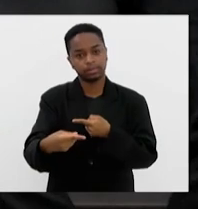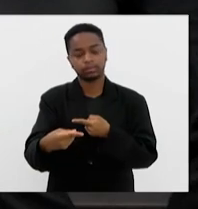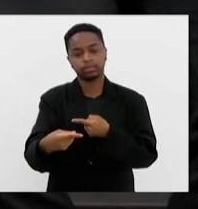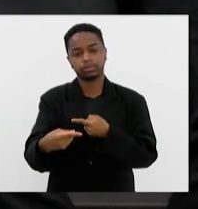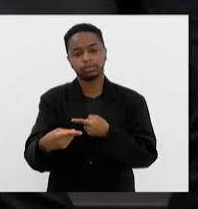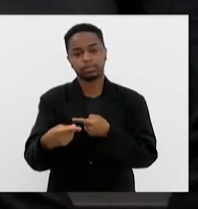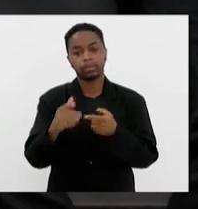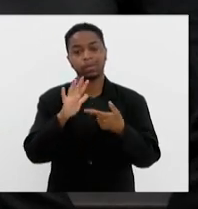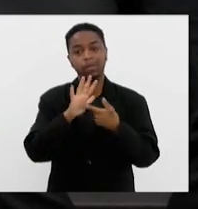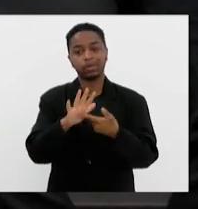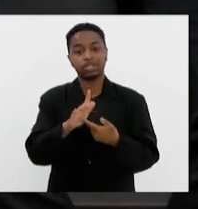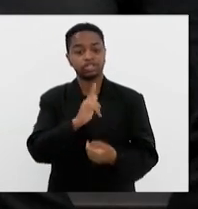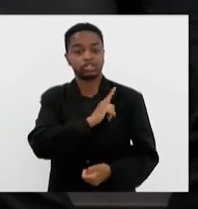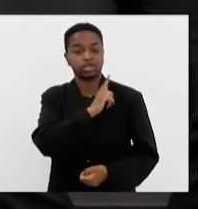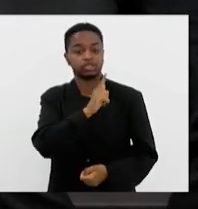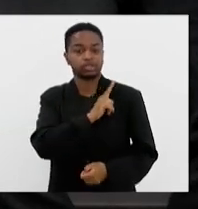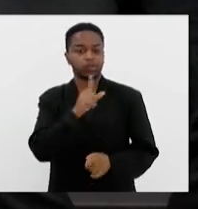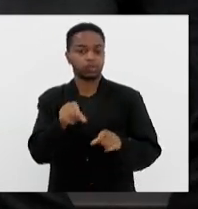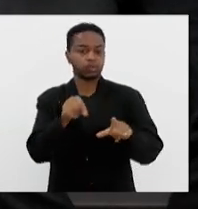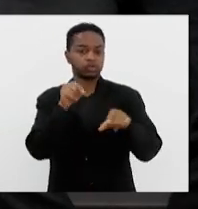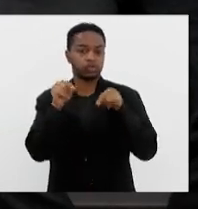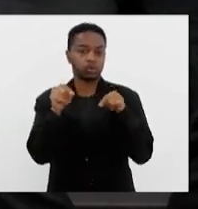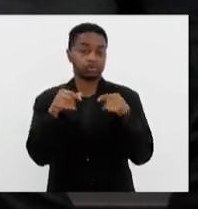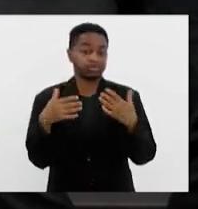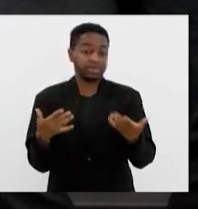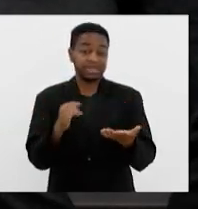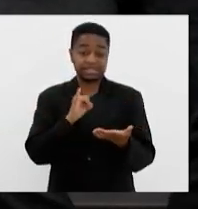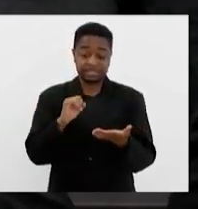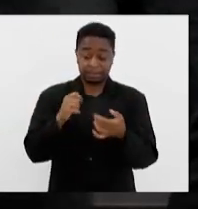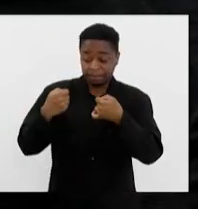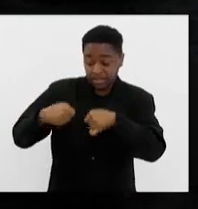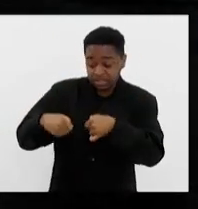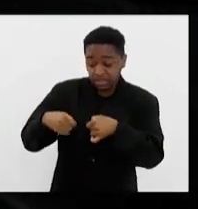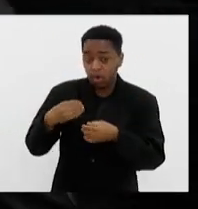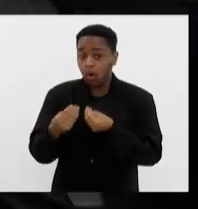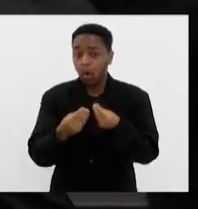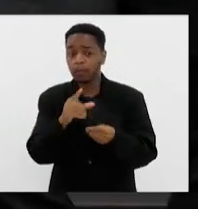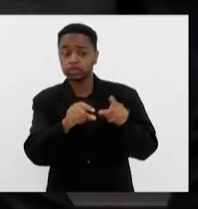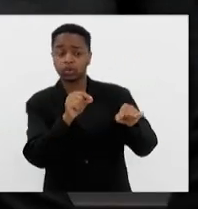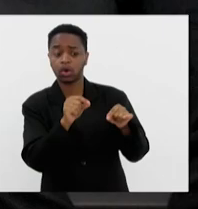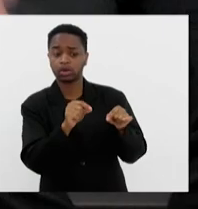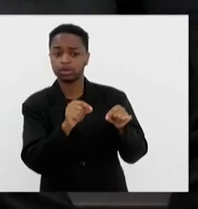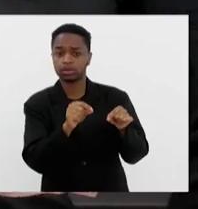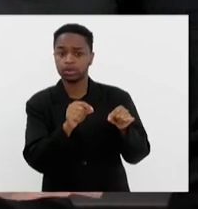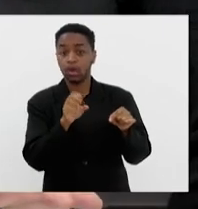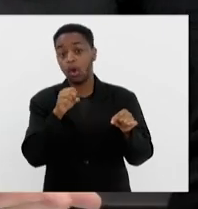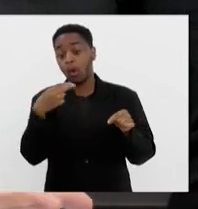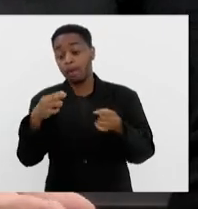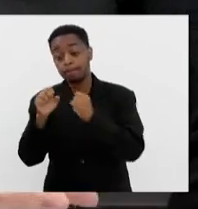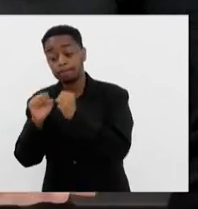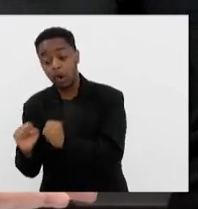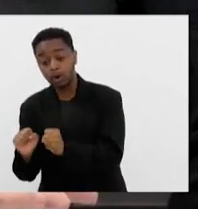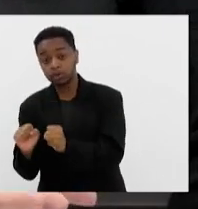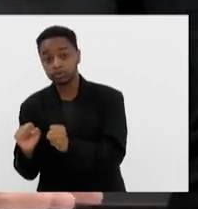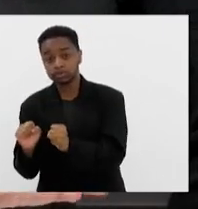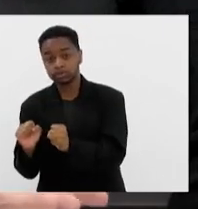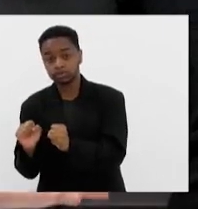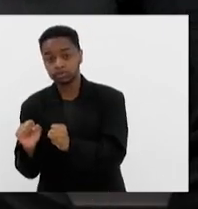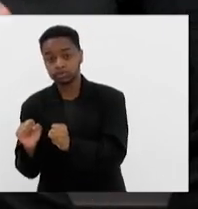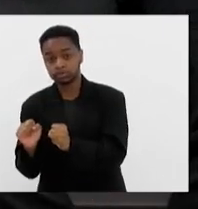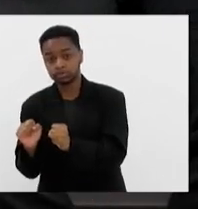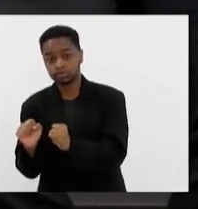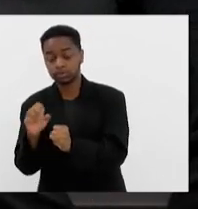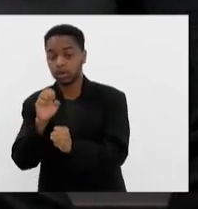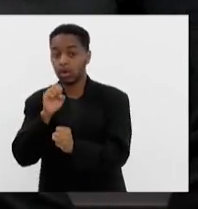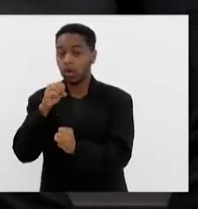a critério da gestão escolar. Se é deverá, como é que é a critério? Ou é poderá.